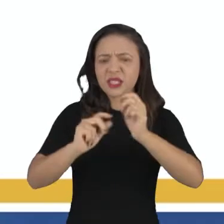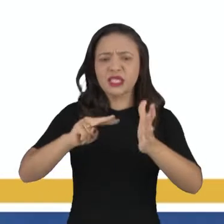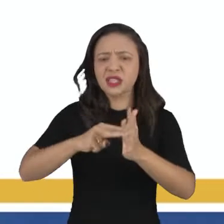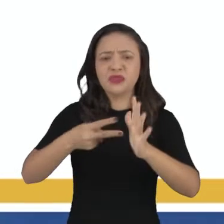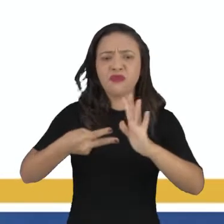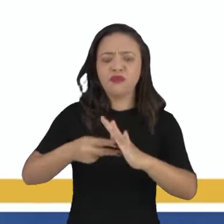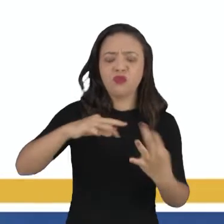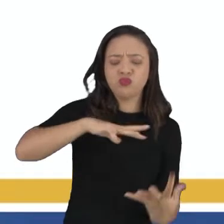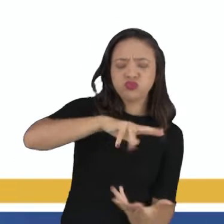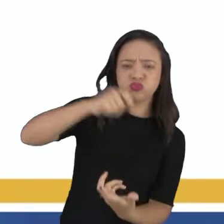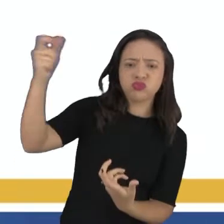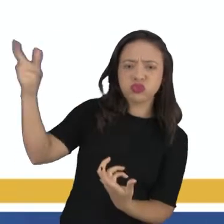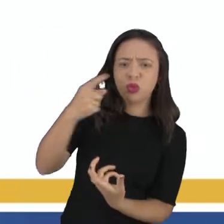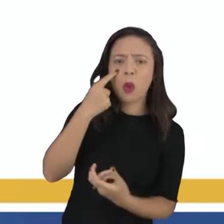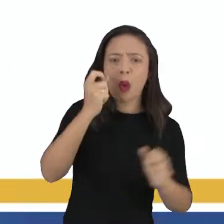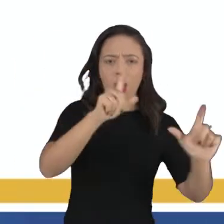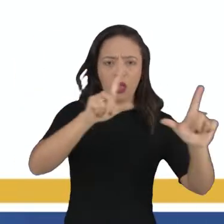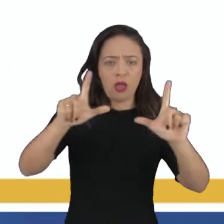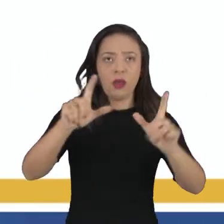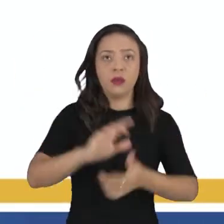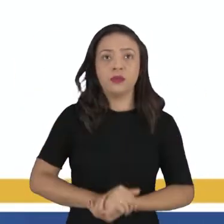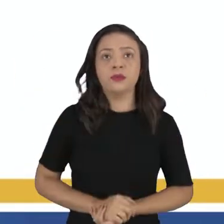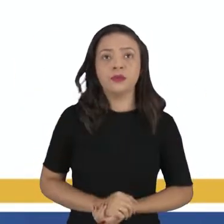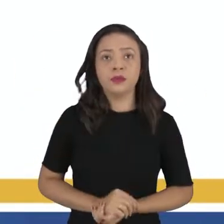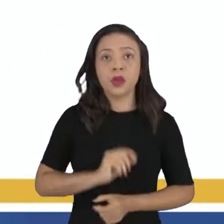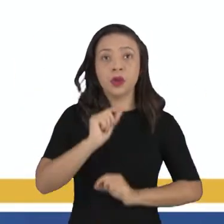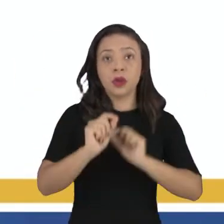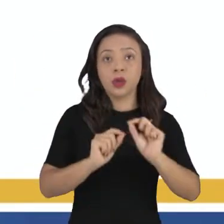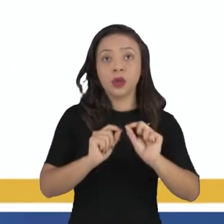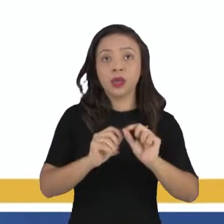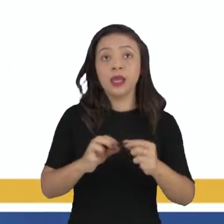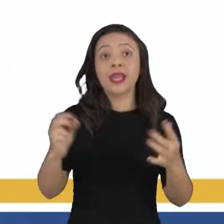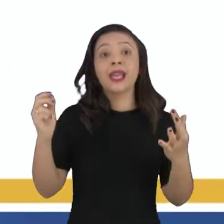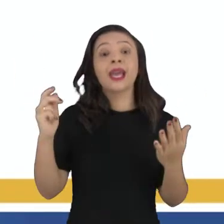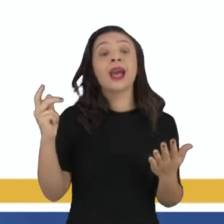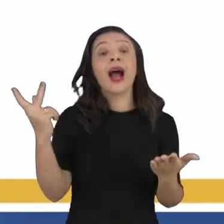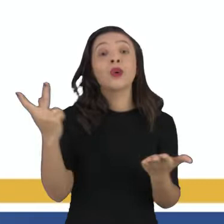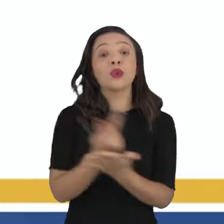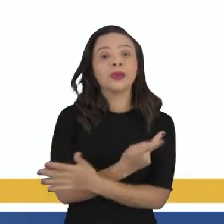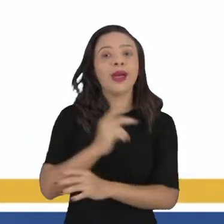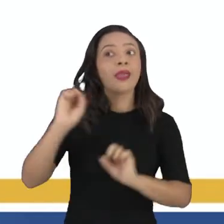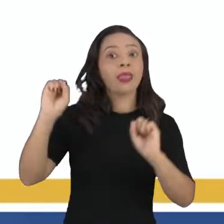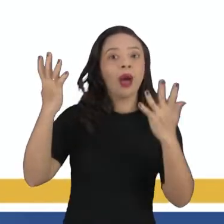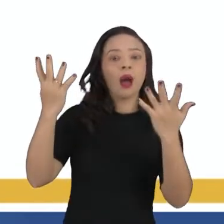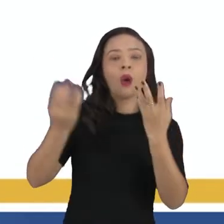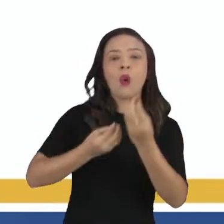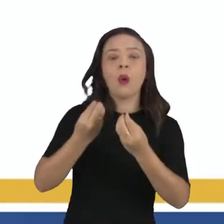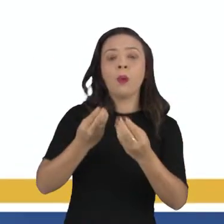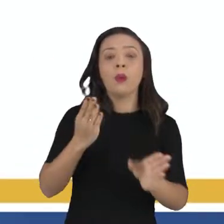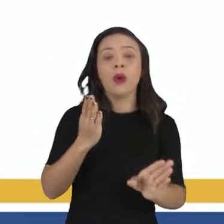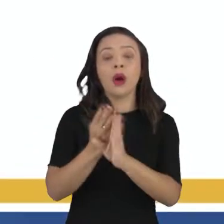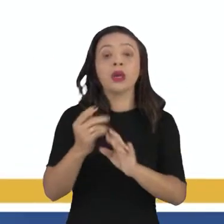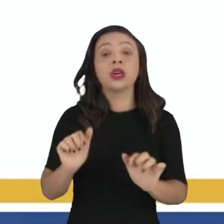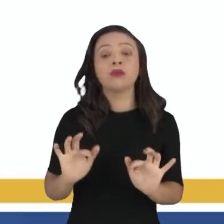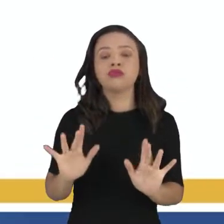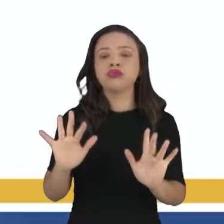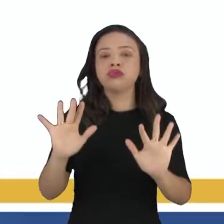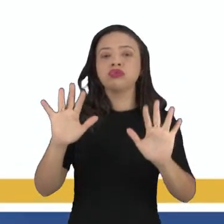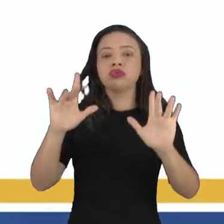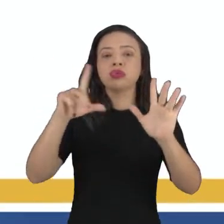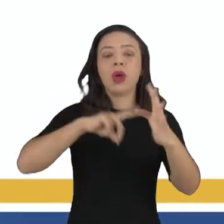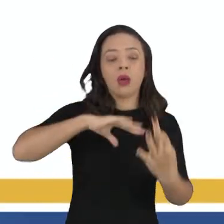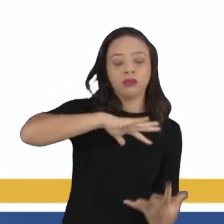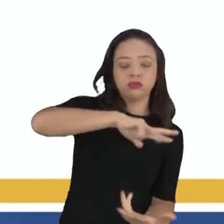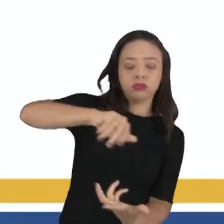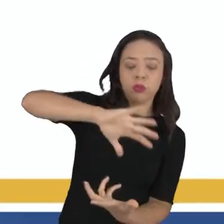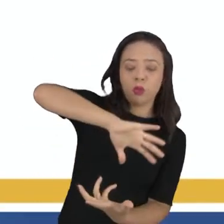estufa, tá bom? Acompanhe comigo na tela. O efeito estufa é um fenômeno ocasionado pela concentração de gases na atmosfera,